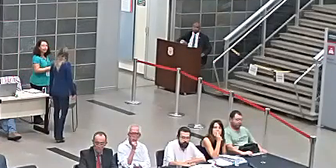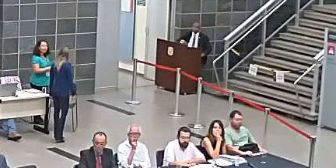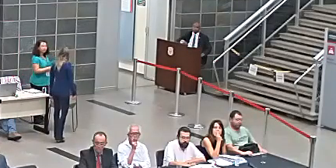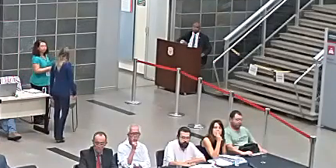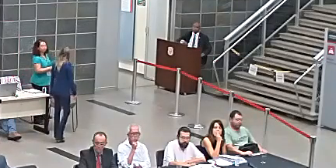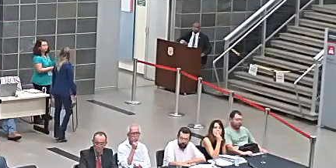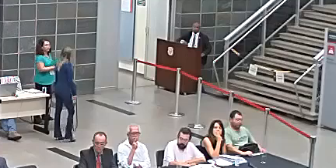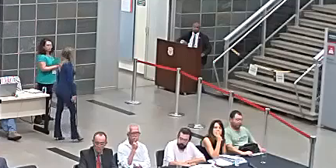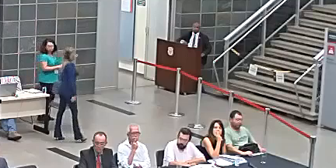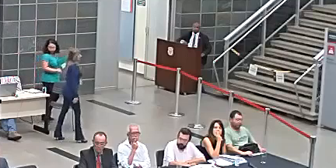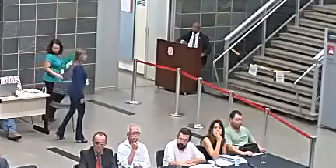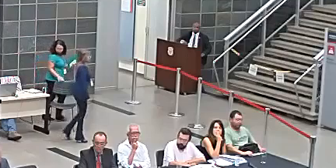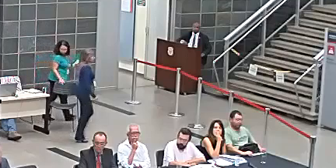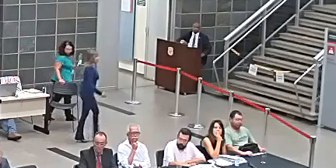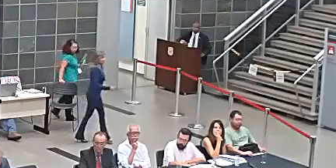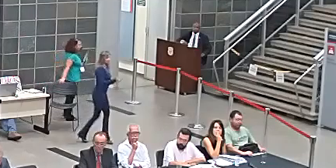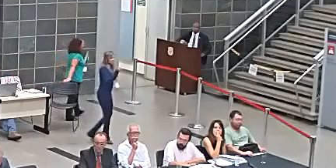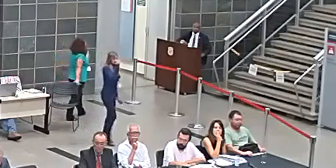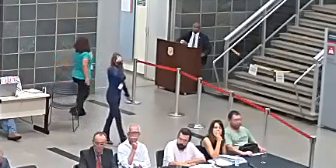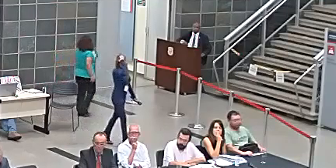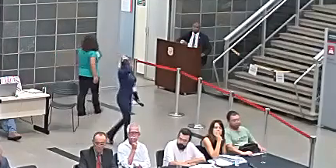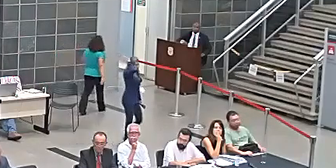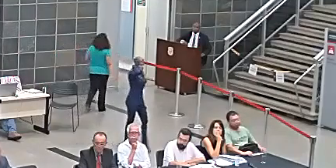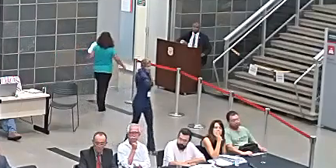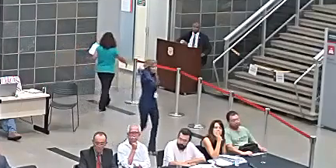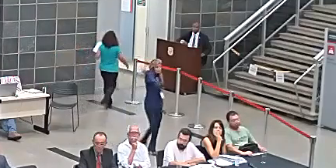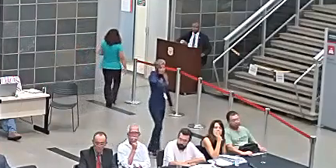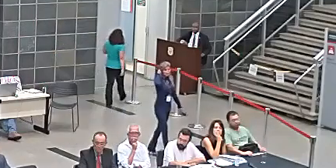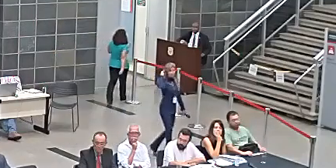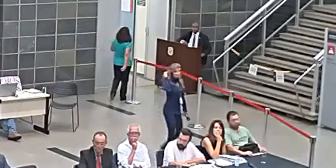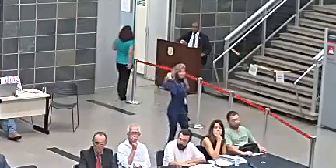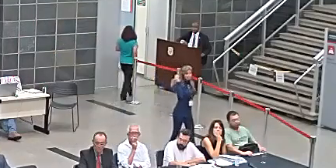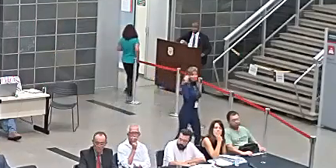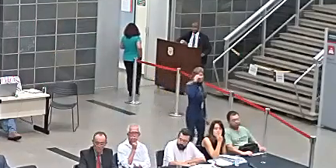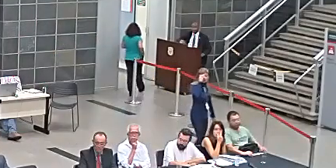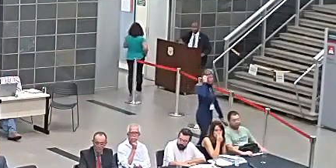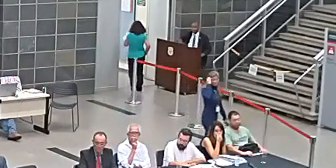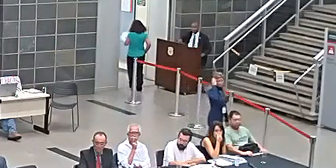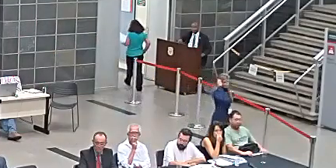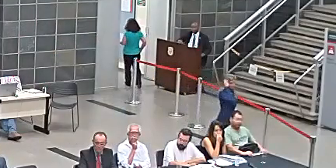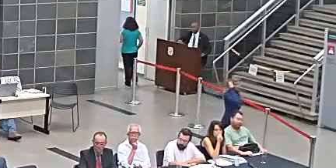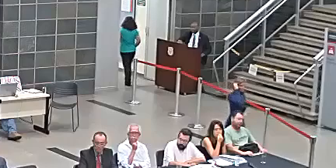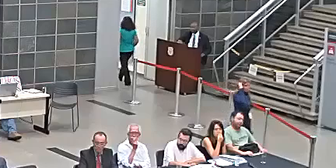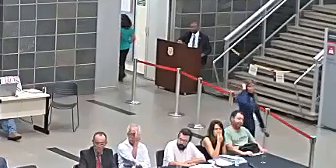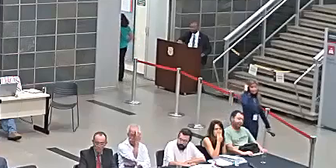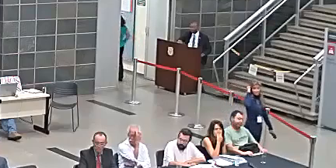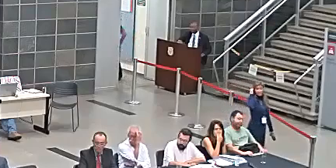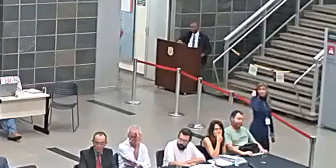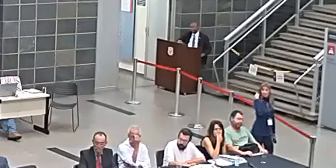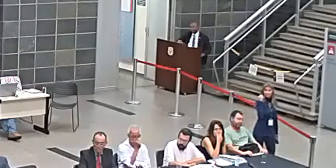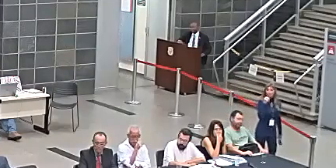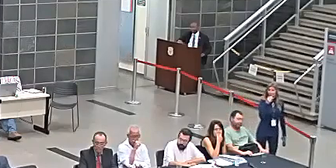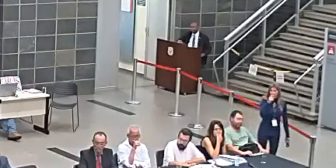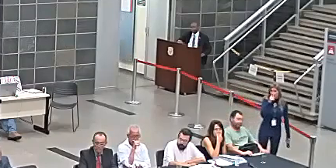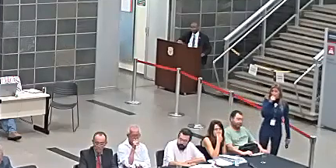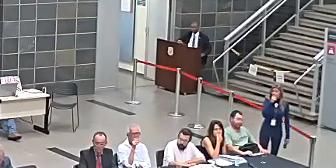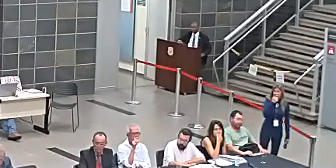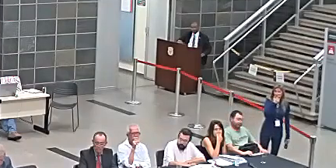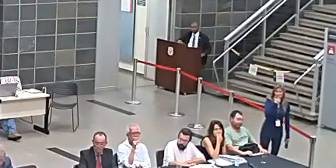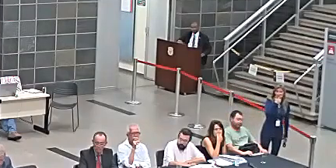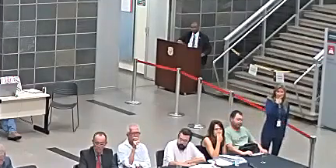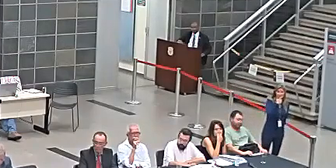como dos terminais e paradas de ônibus em Minas Gerais requerimento do professor Betão que